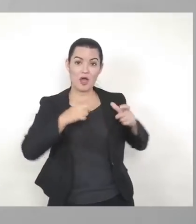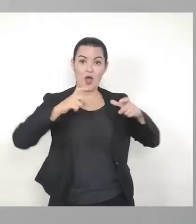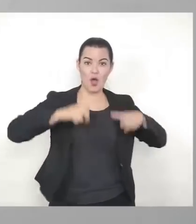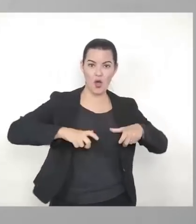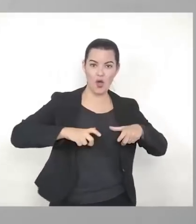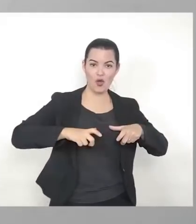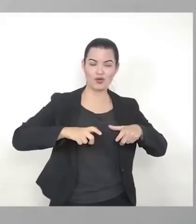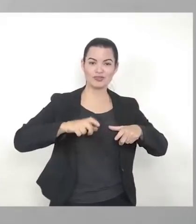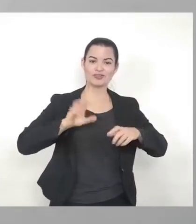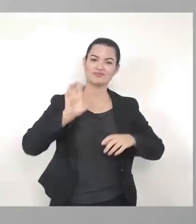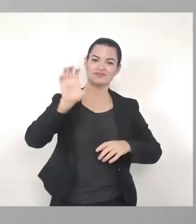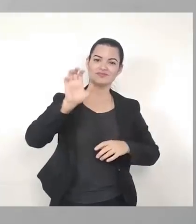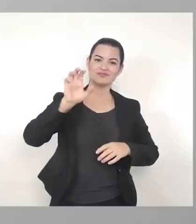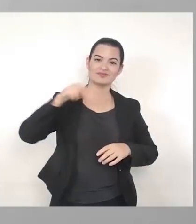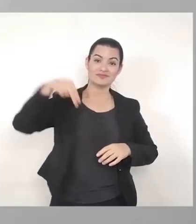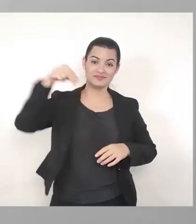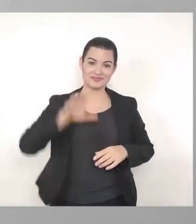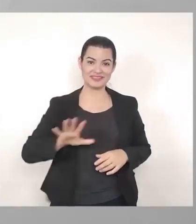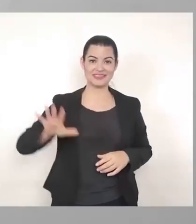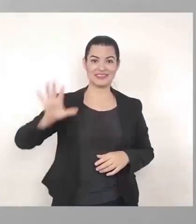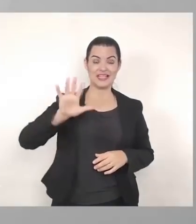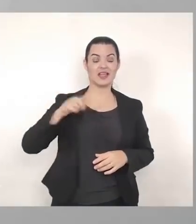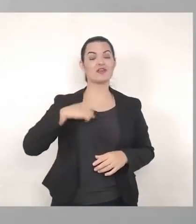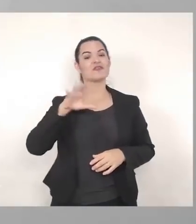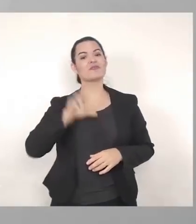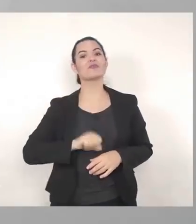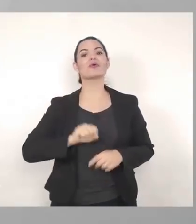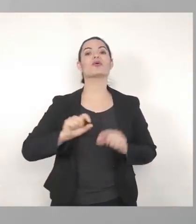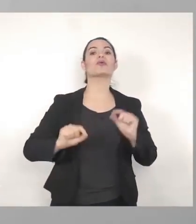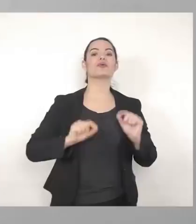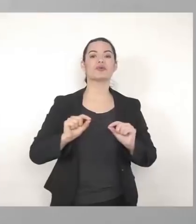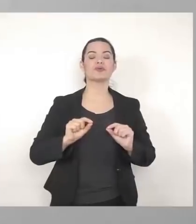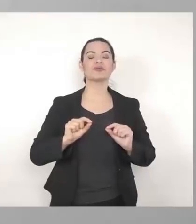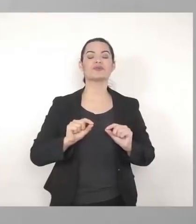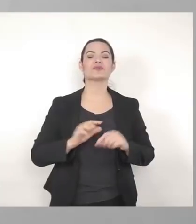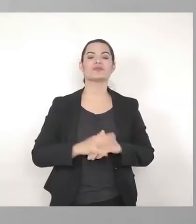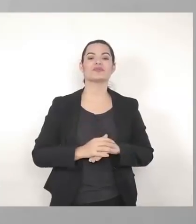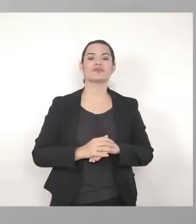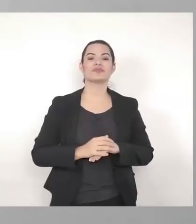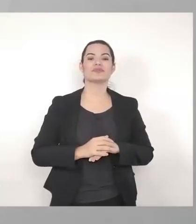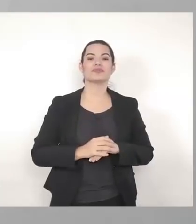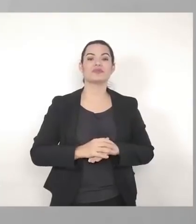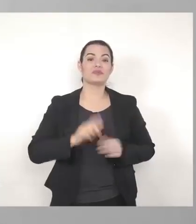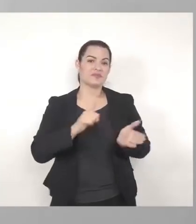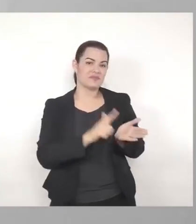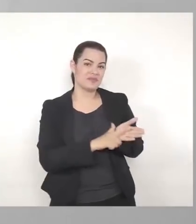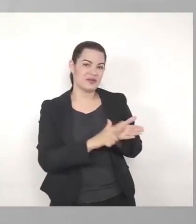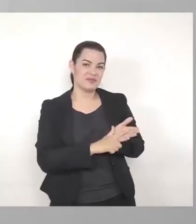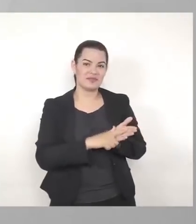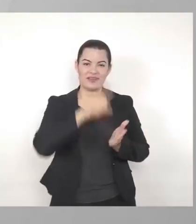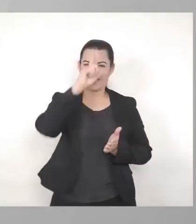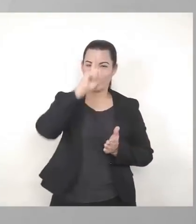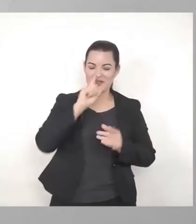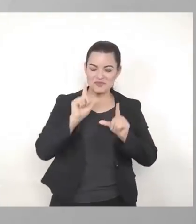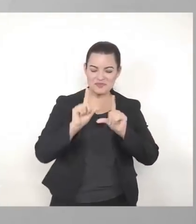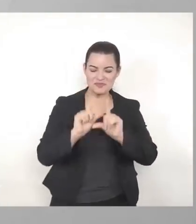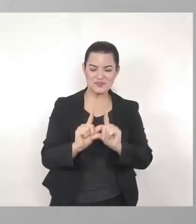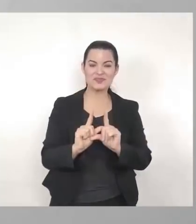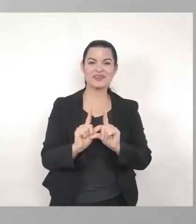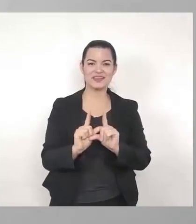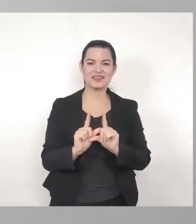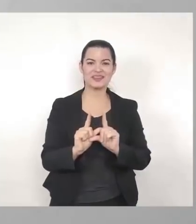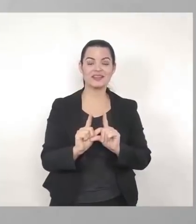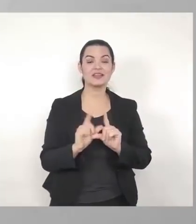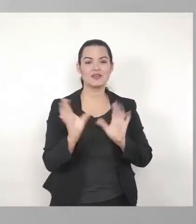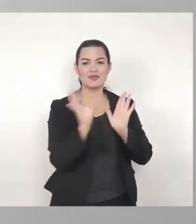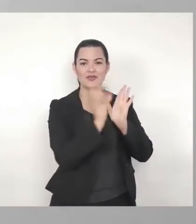mapa onde nós temos a região Nordeste, eu peguei aqui alguns post-its, então eu vou colar para